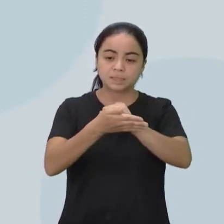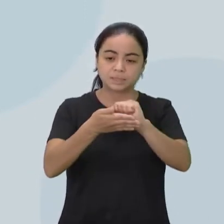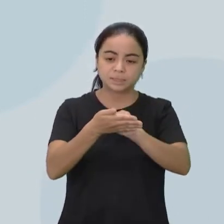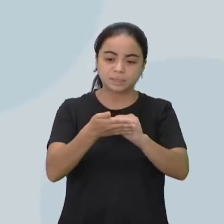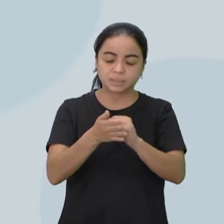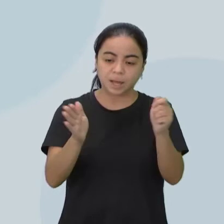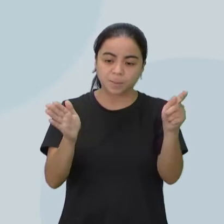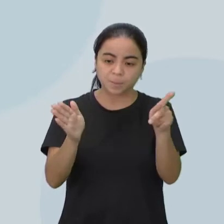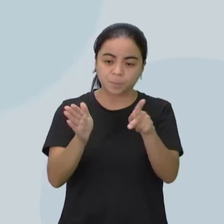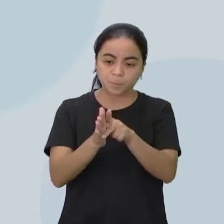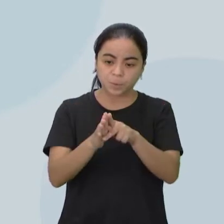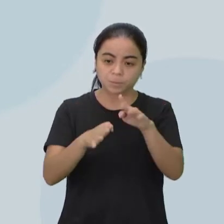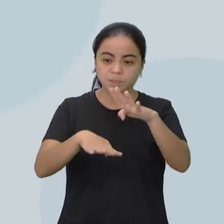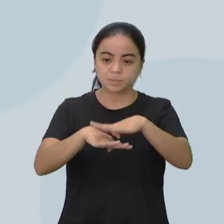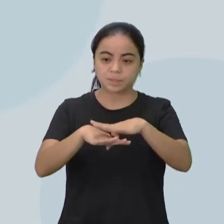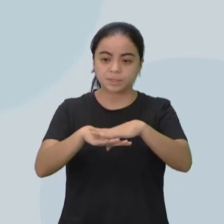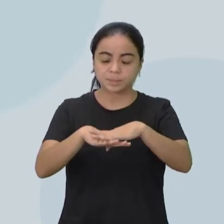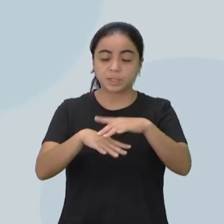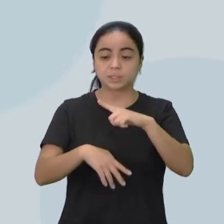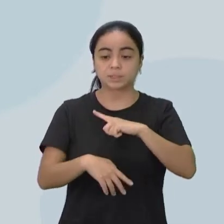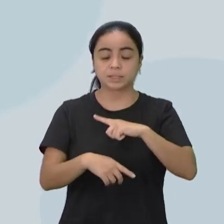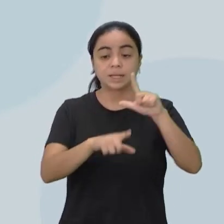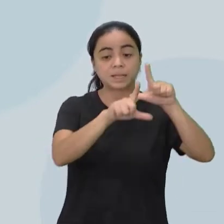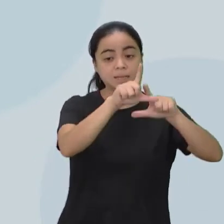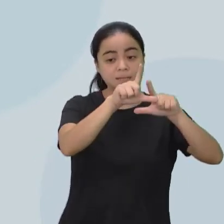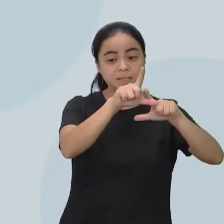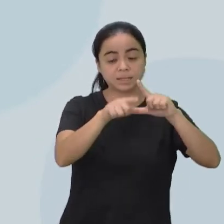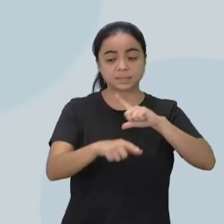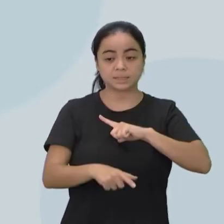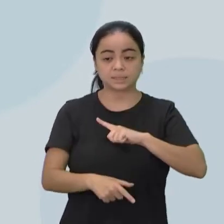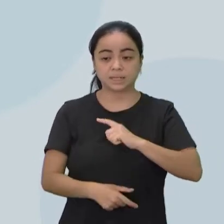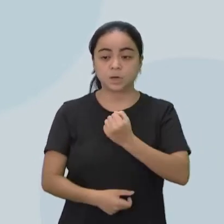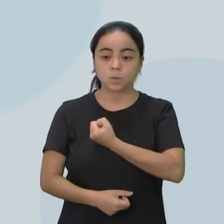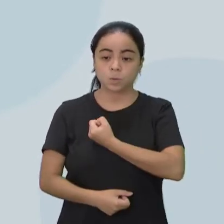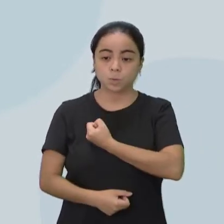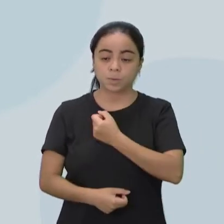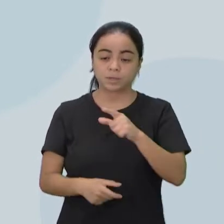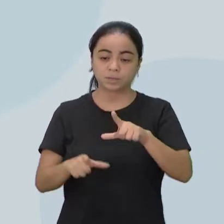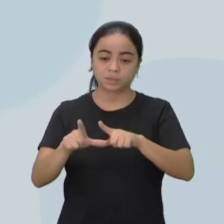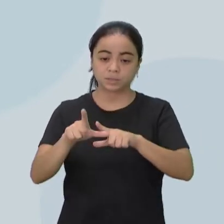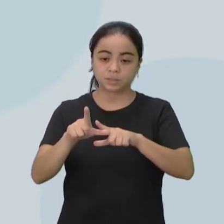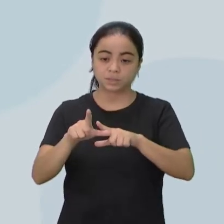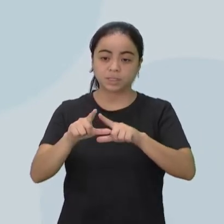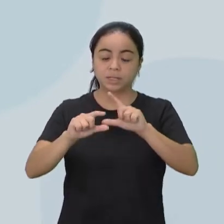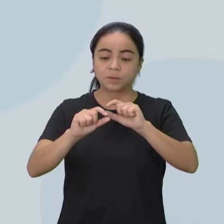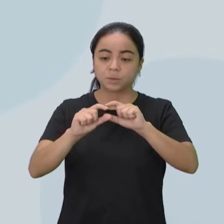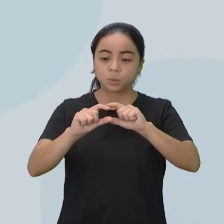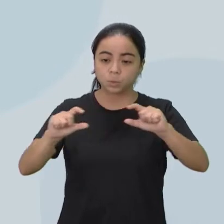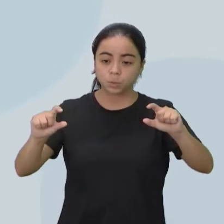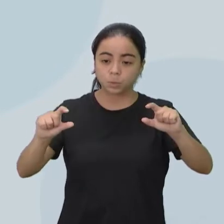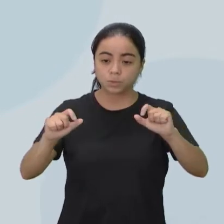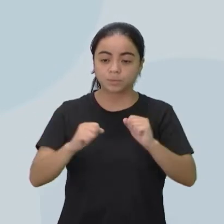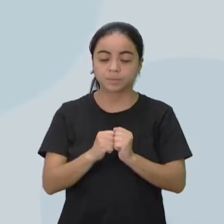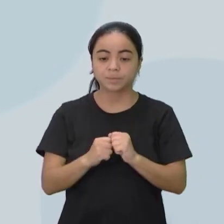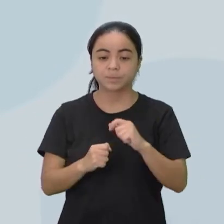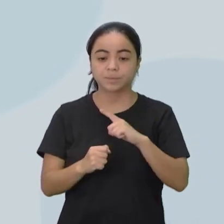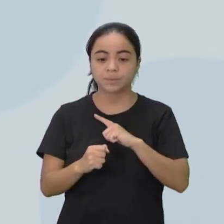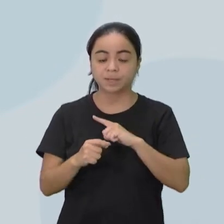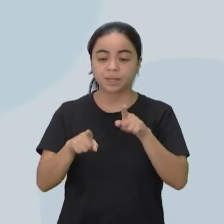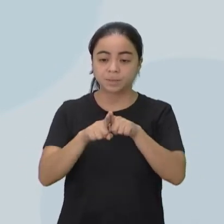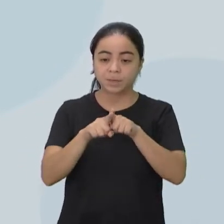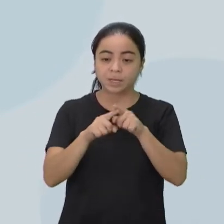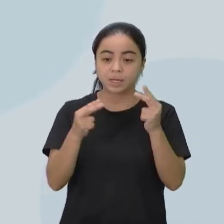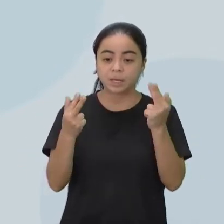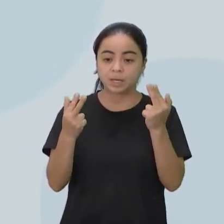que tem letras, números, né? E operações. Neste caso, mais especificamente, tem também uma